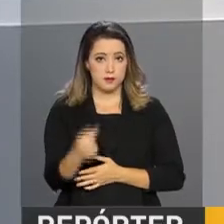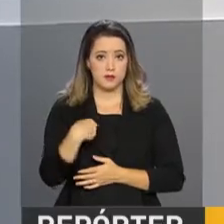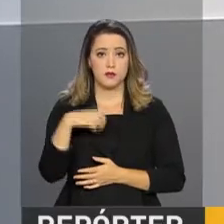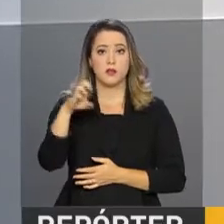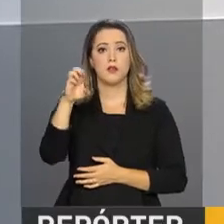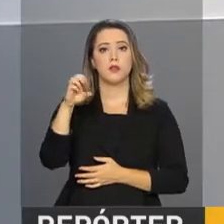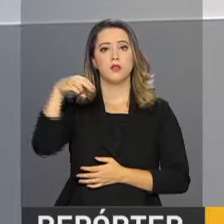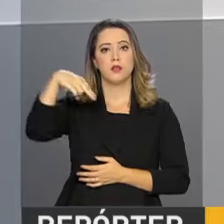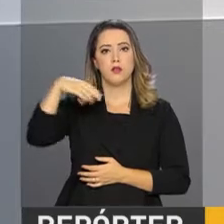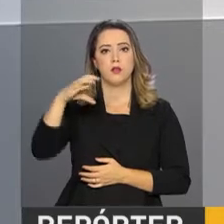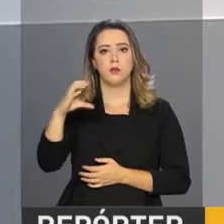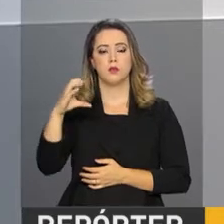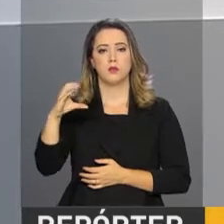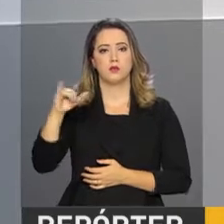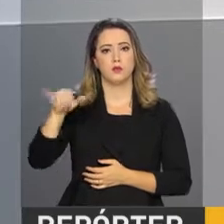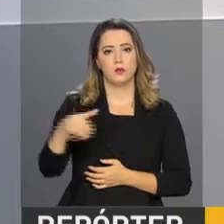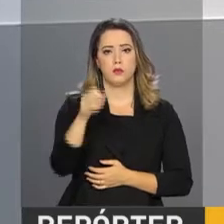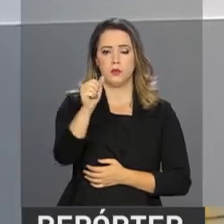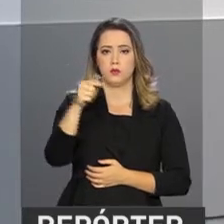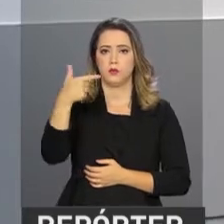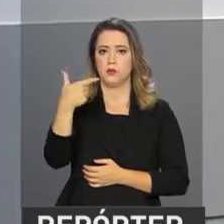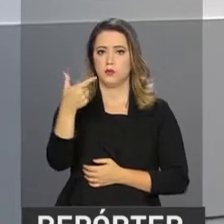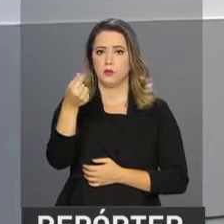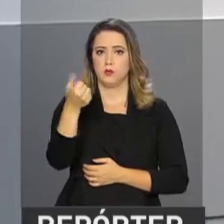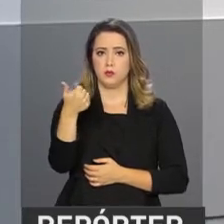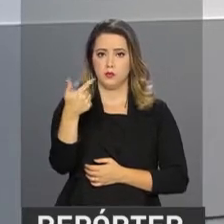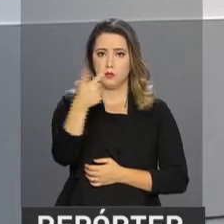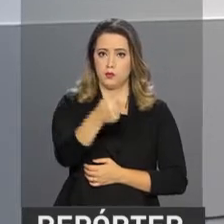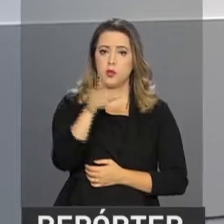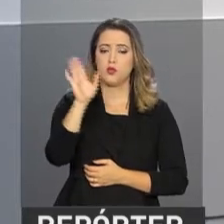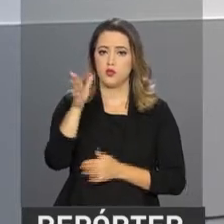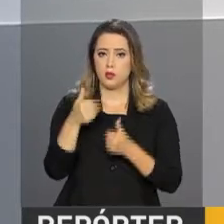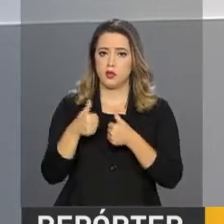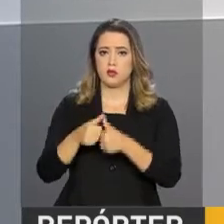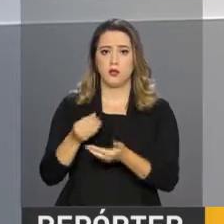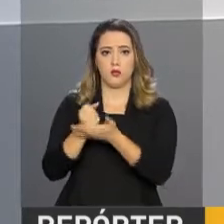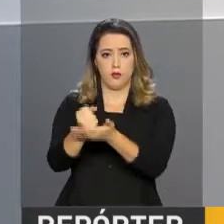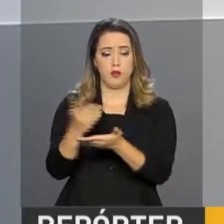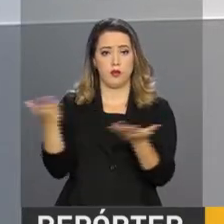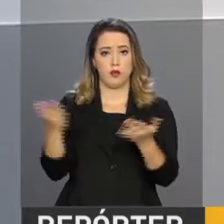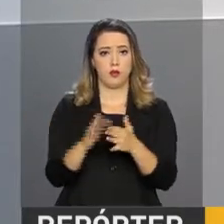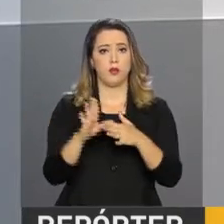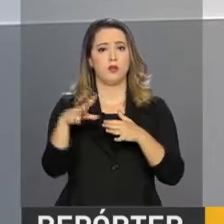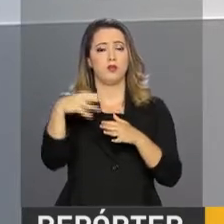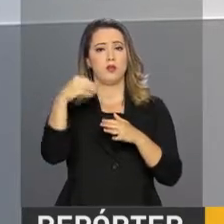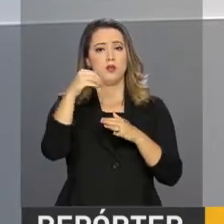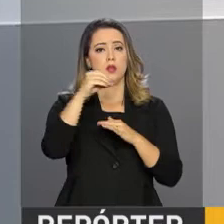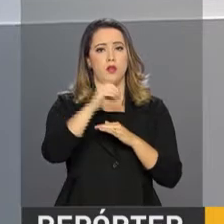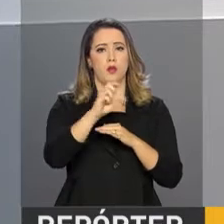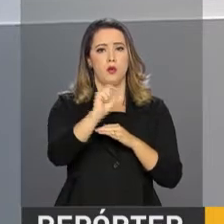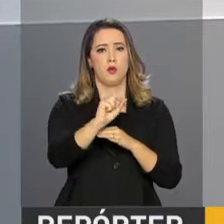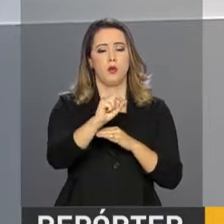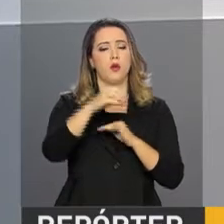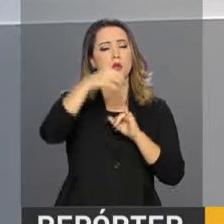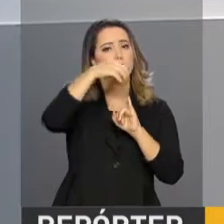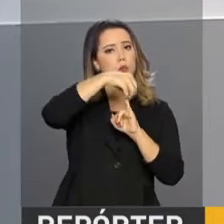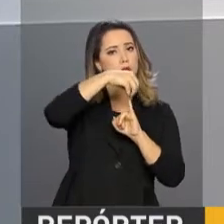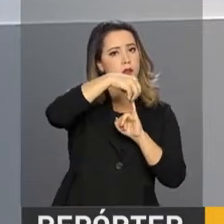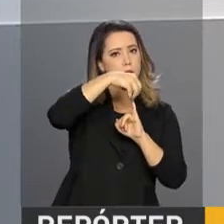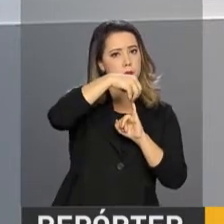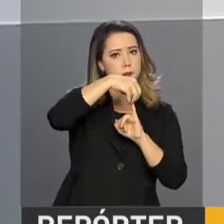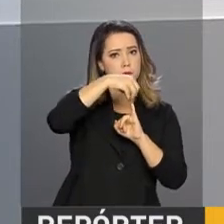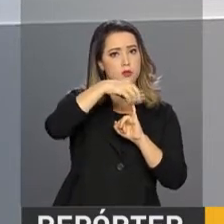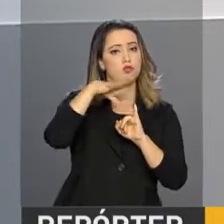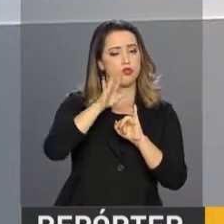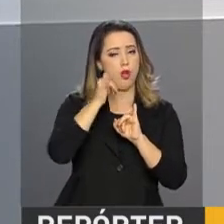do enem seja 2017 já está disponível no portal do instituto nacional de estudos e pesquisas educacionais o